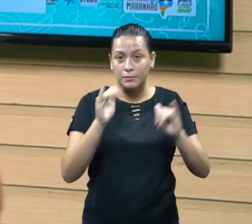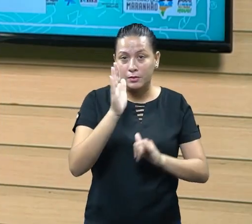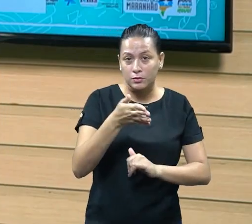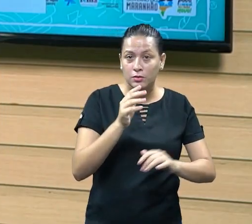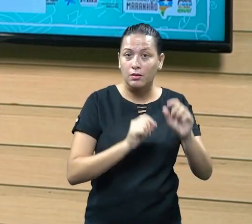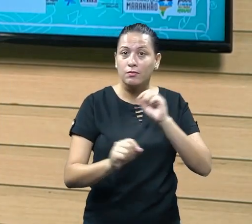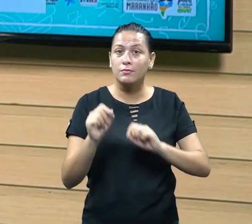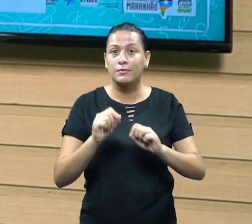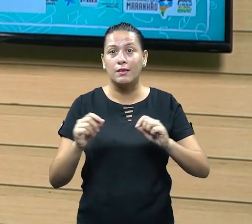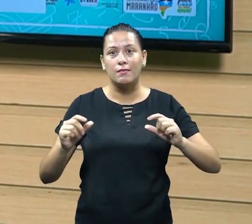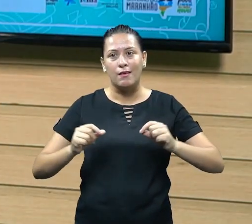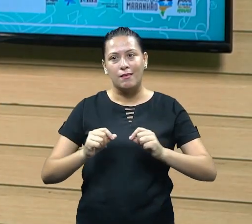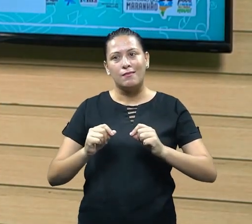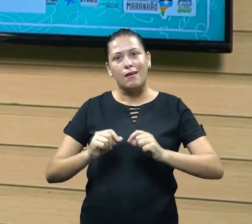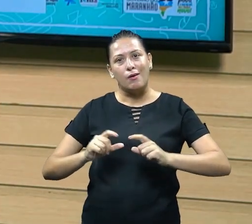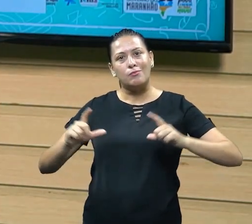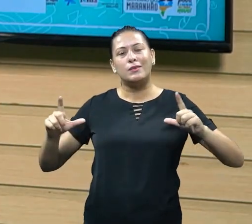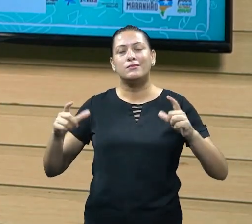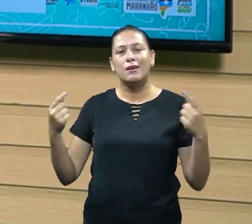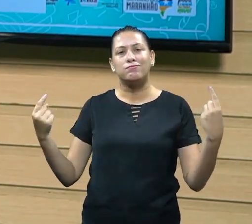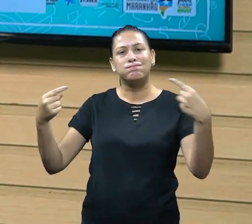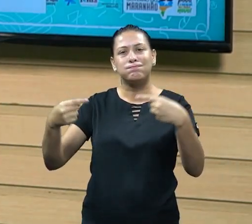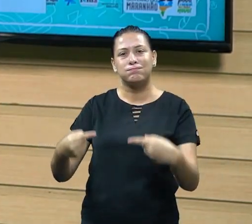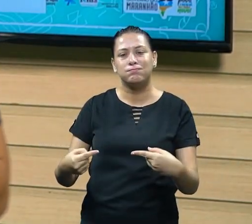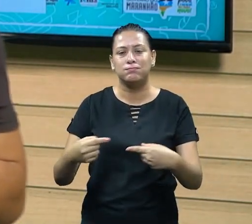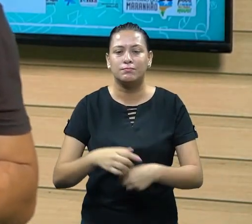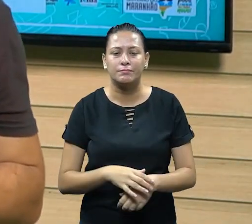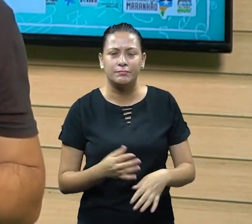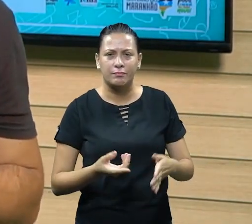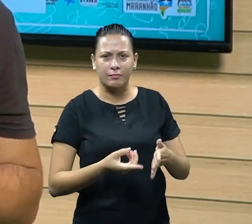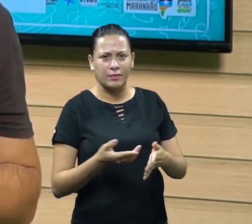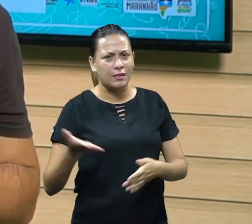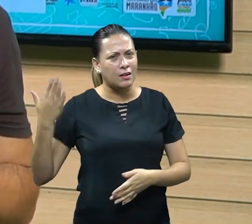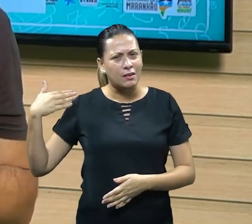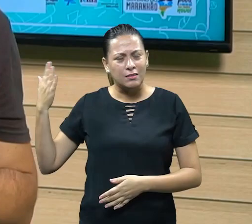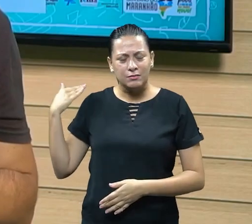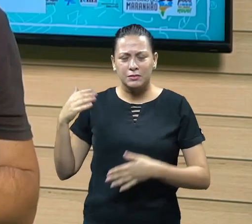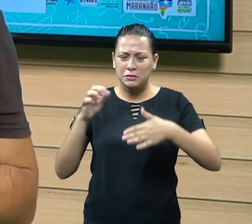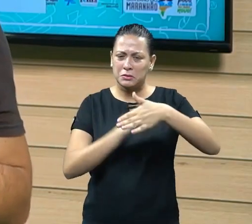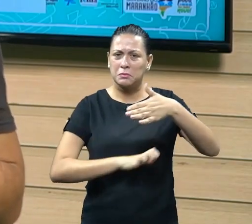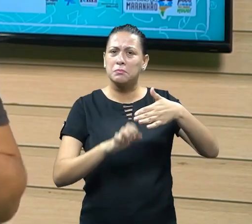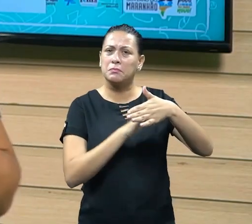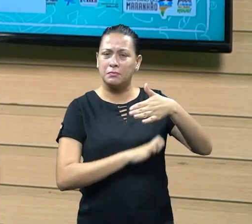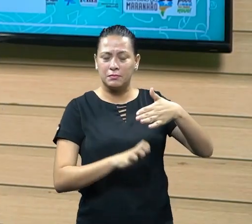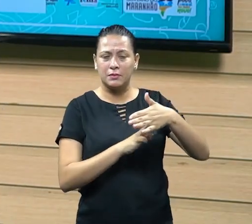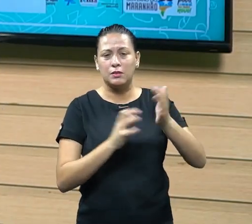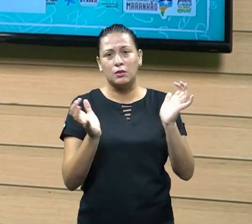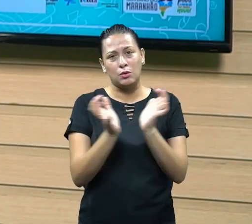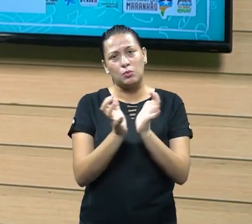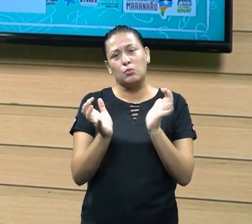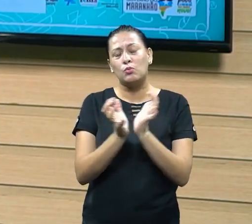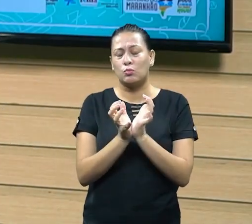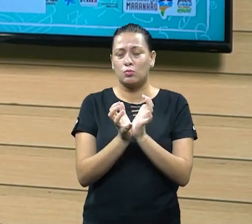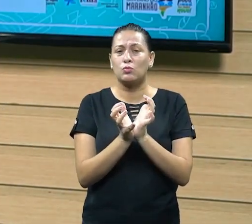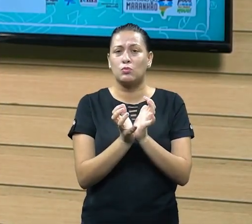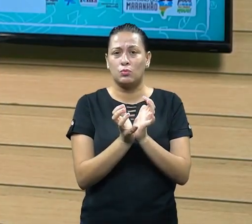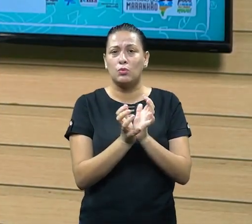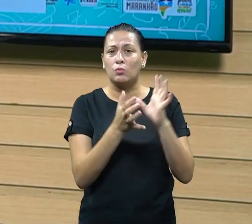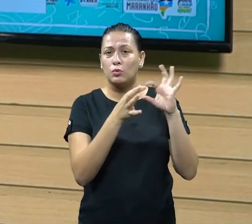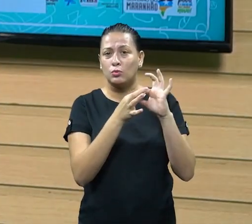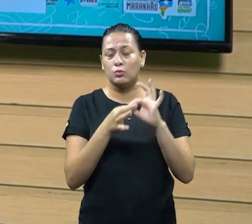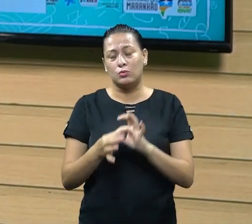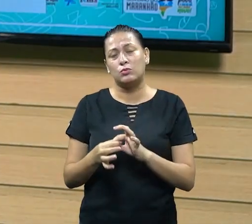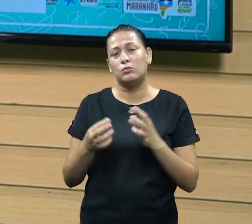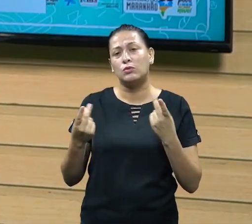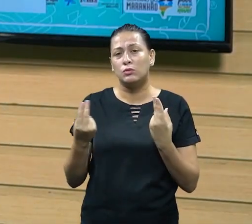no aumento da competição. Antes eu não tinha tantas empresas do mesmo ramo. Hoje eu tenho, independente do ramo, o nível